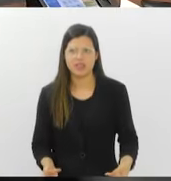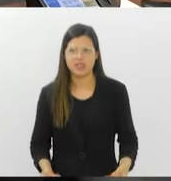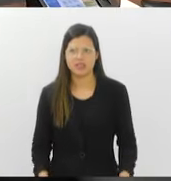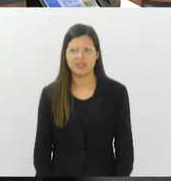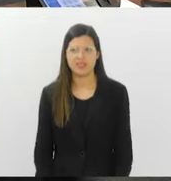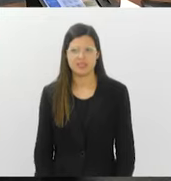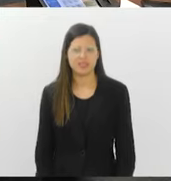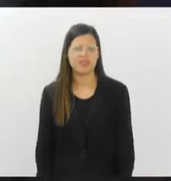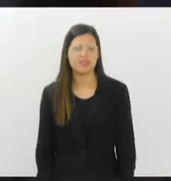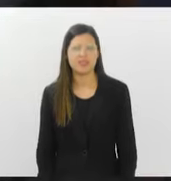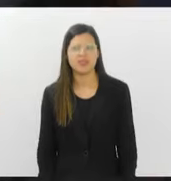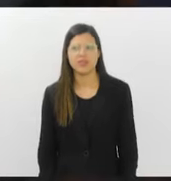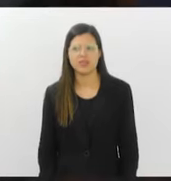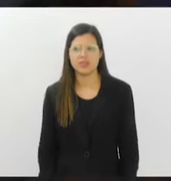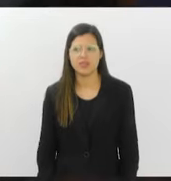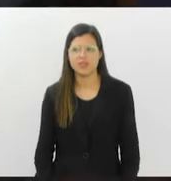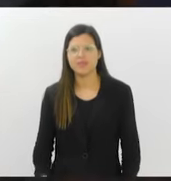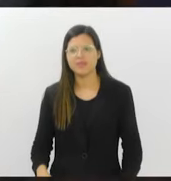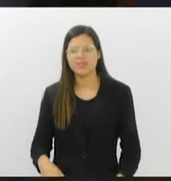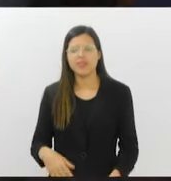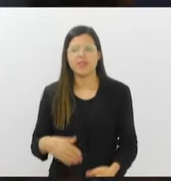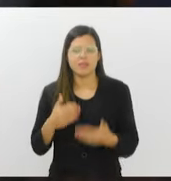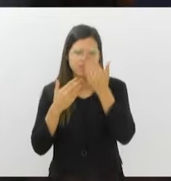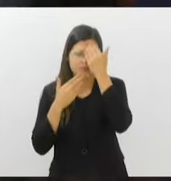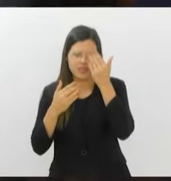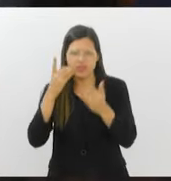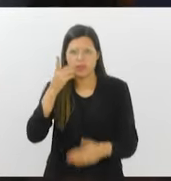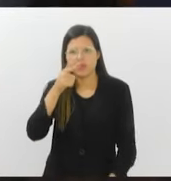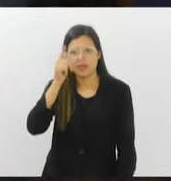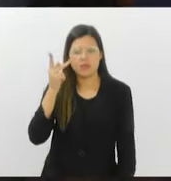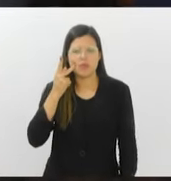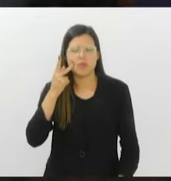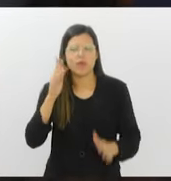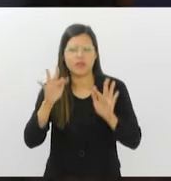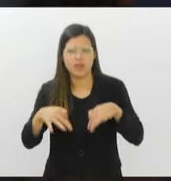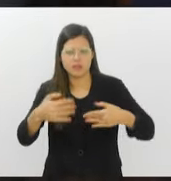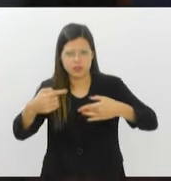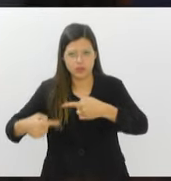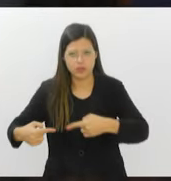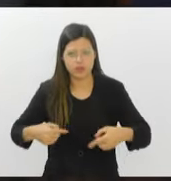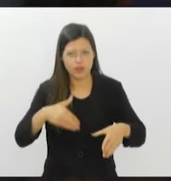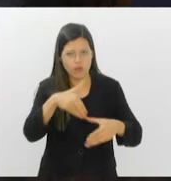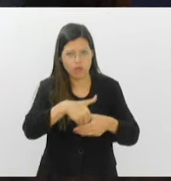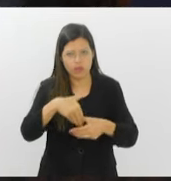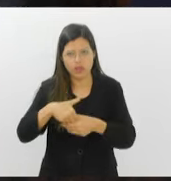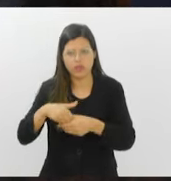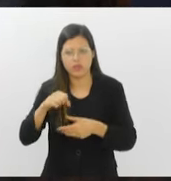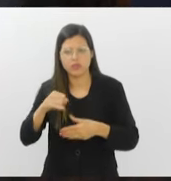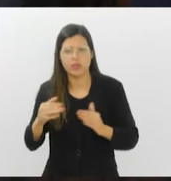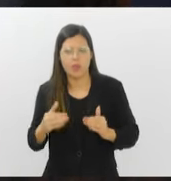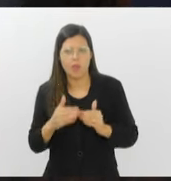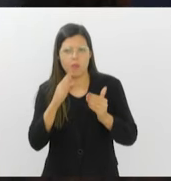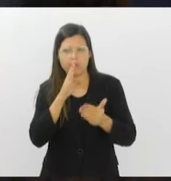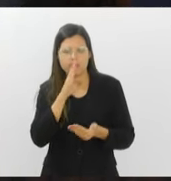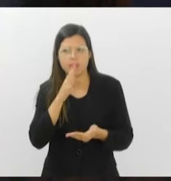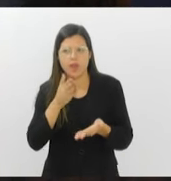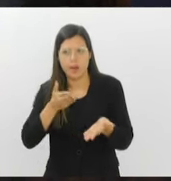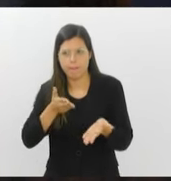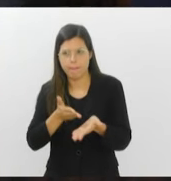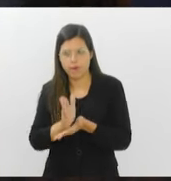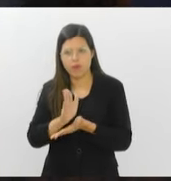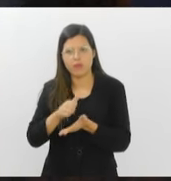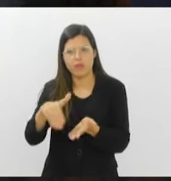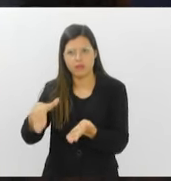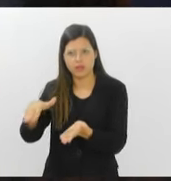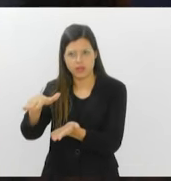Obrigado, deputado Luiz Paulo. Não havendo mais quem queira discutir, encerrada a discussão. Em votação, os senhores que aprovam permaneçam como estão. Aprovado